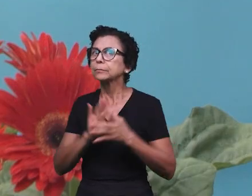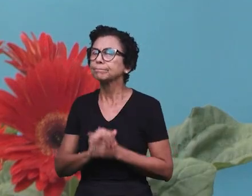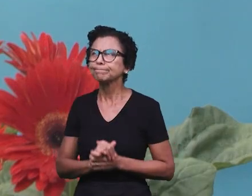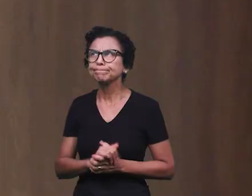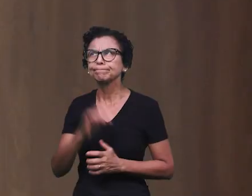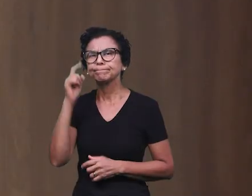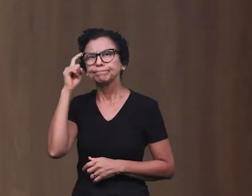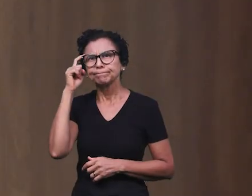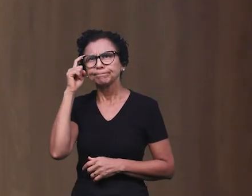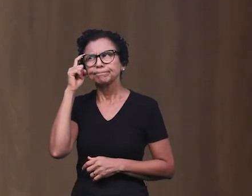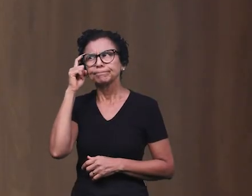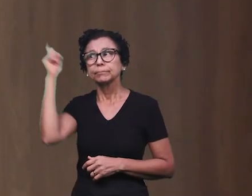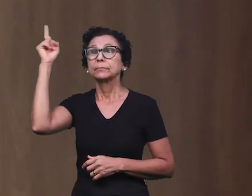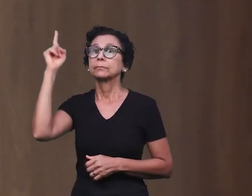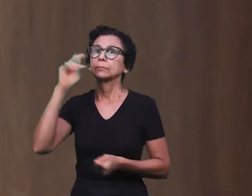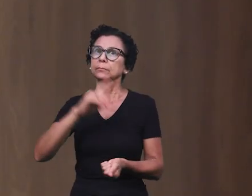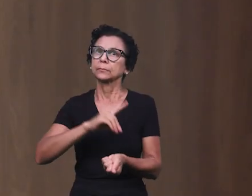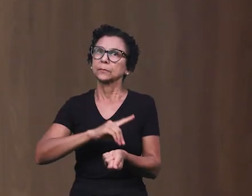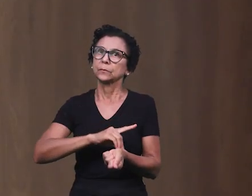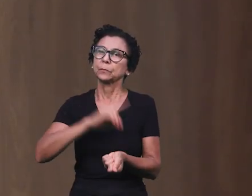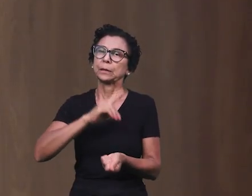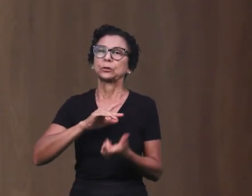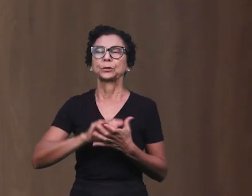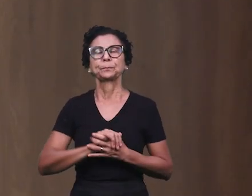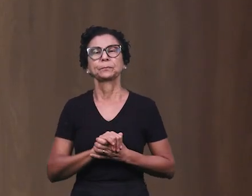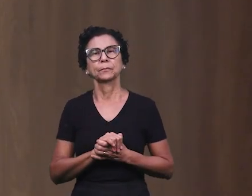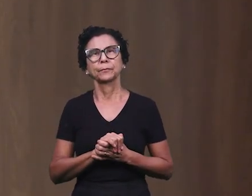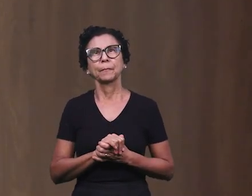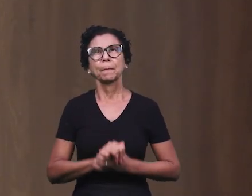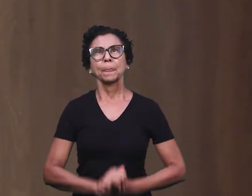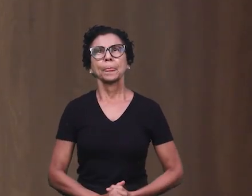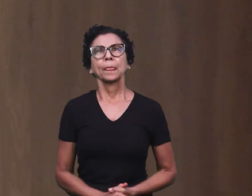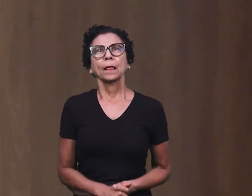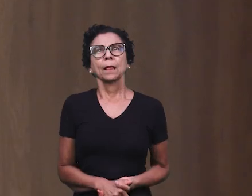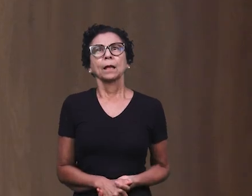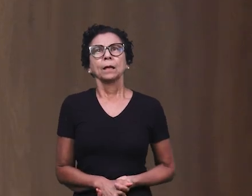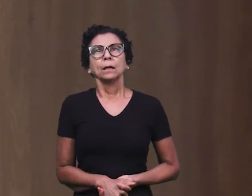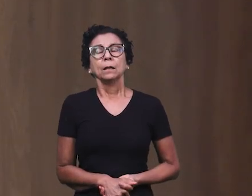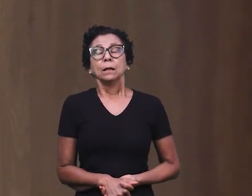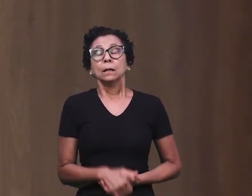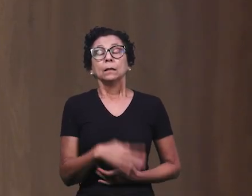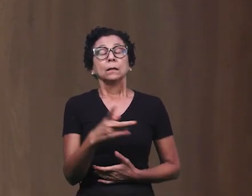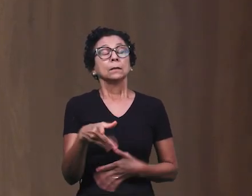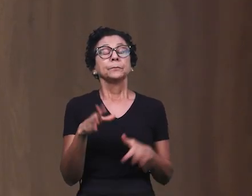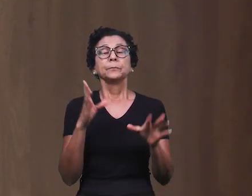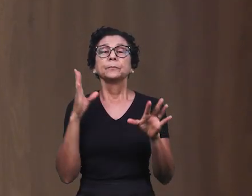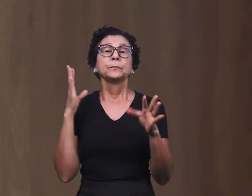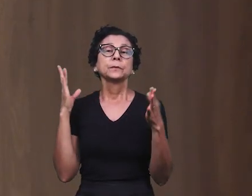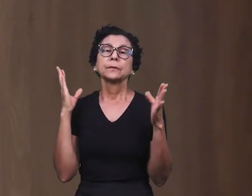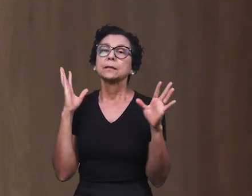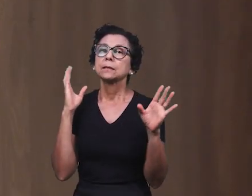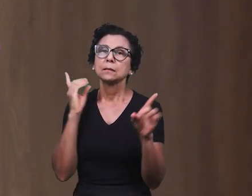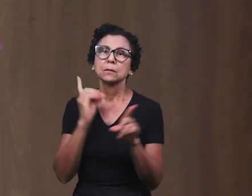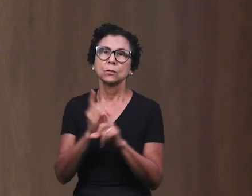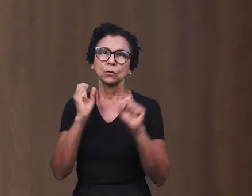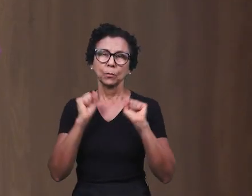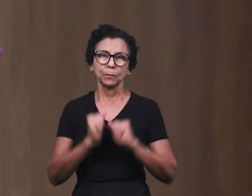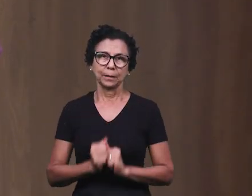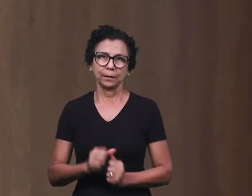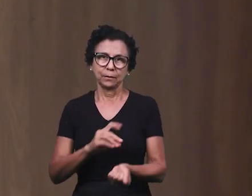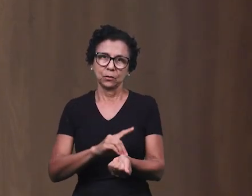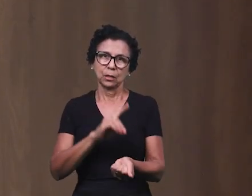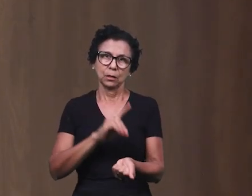diabetes. Entendi. E como o diabetes é diagnosticado? Como que é feito? Você